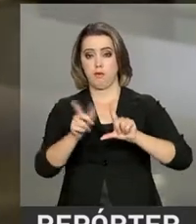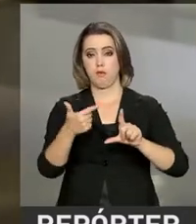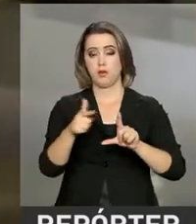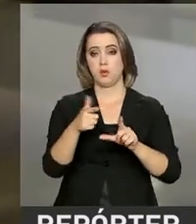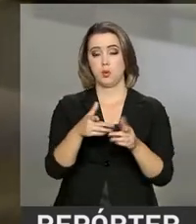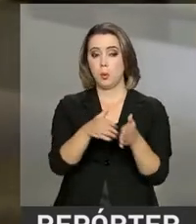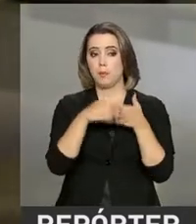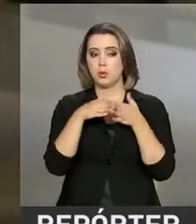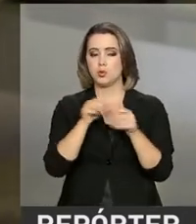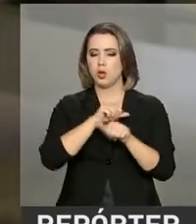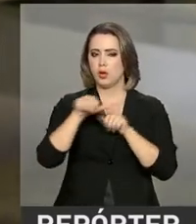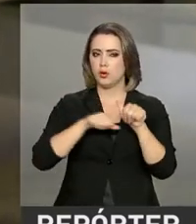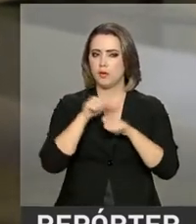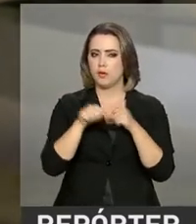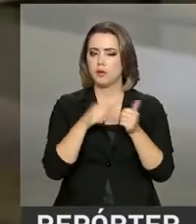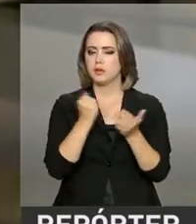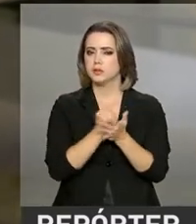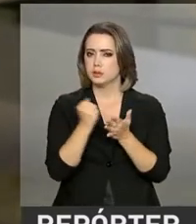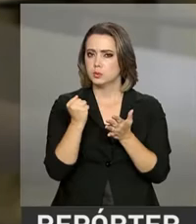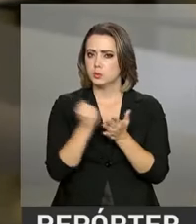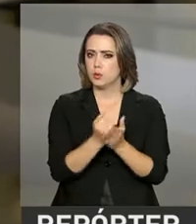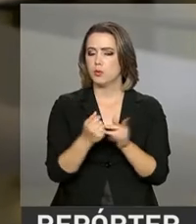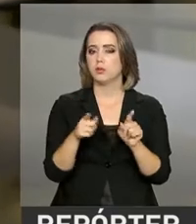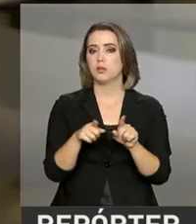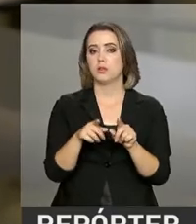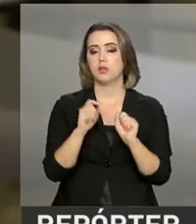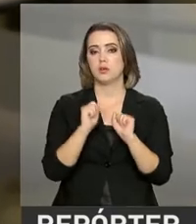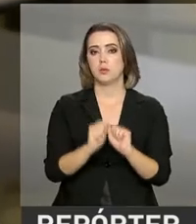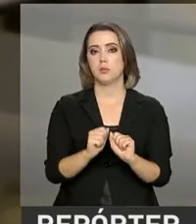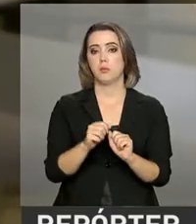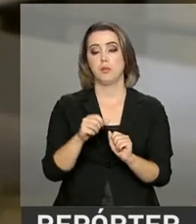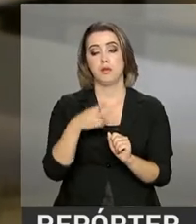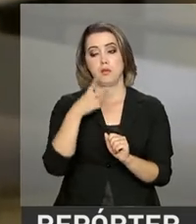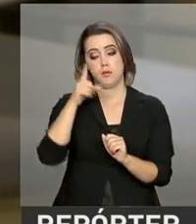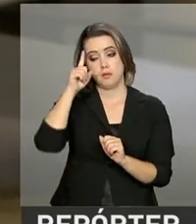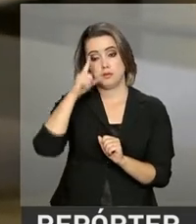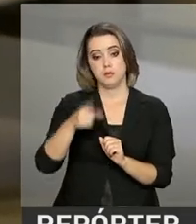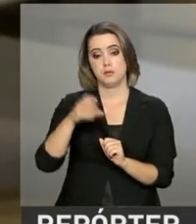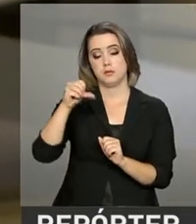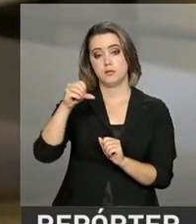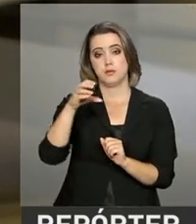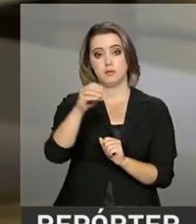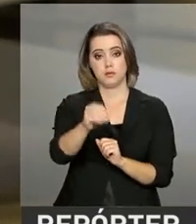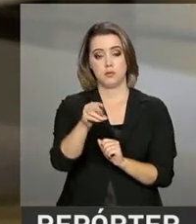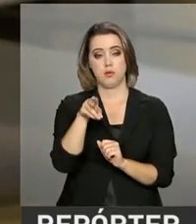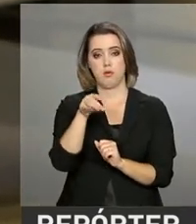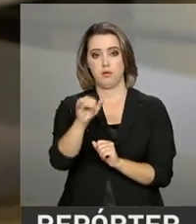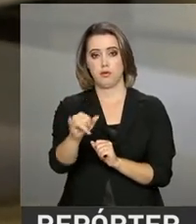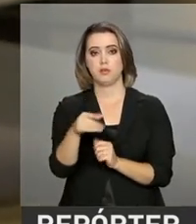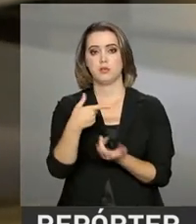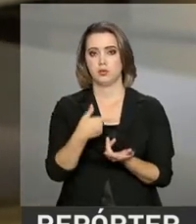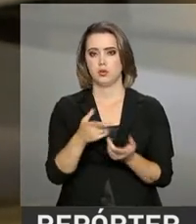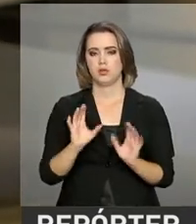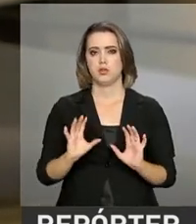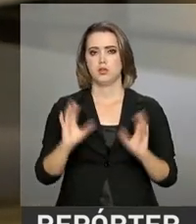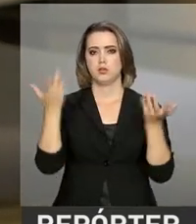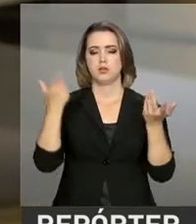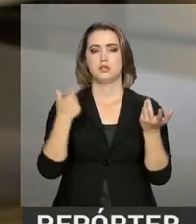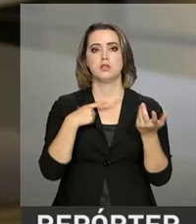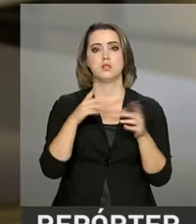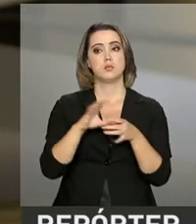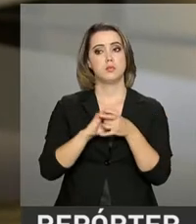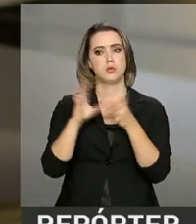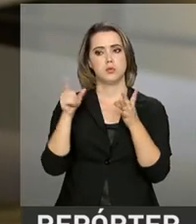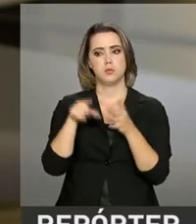se manifestem num prazo de 90 dias. A cerimônia de sanção da lei aqui no Palácio do Planalto contou